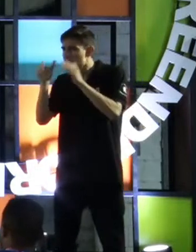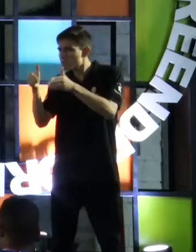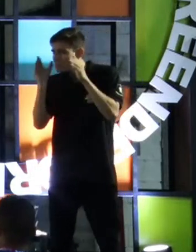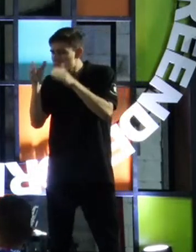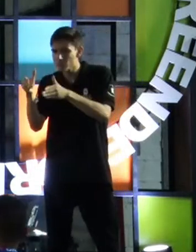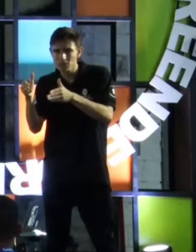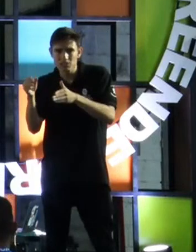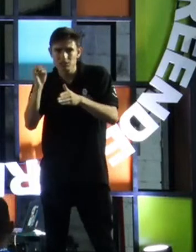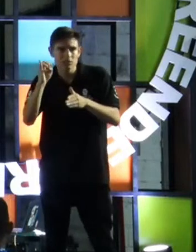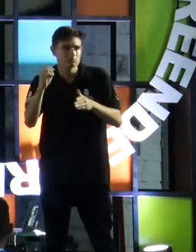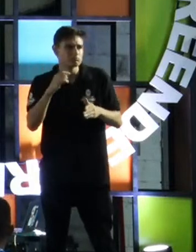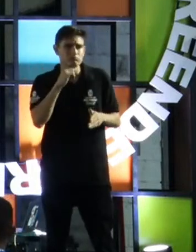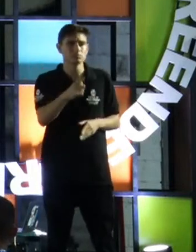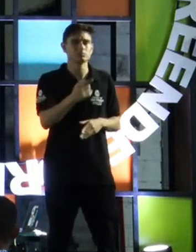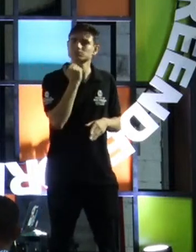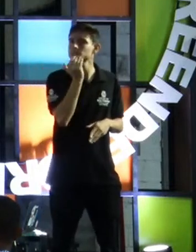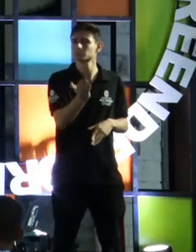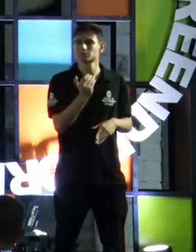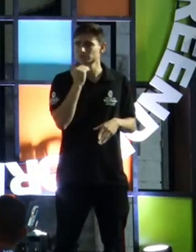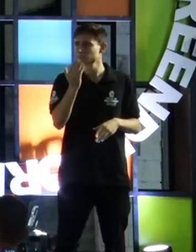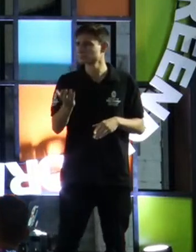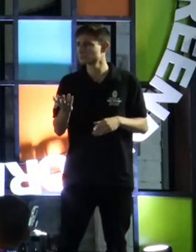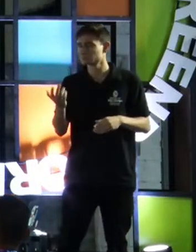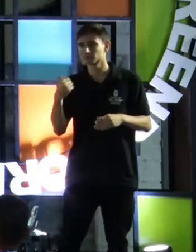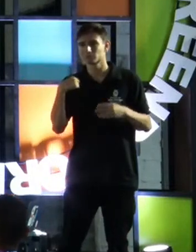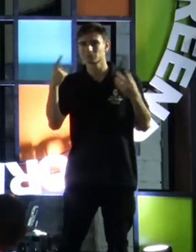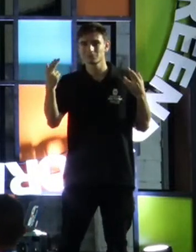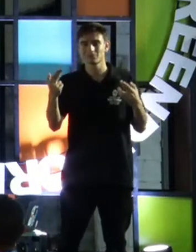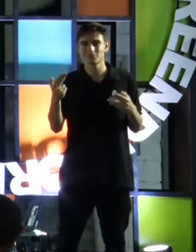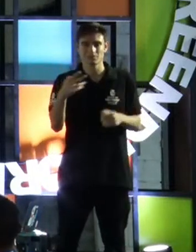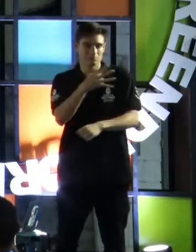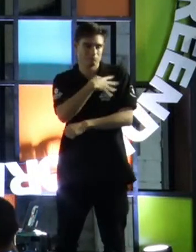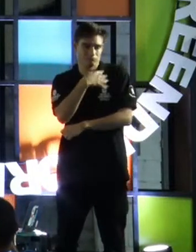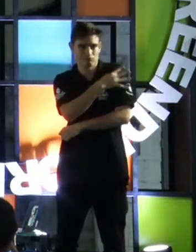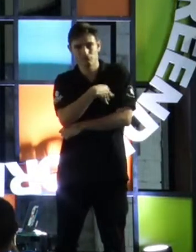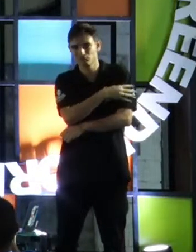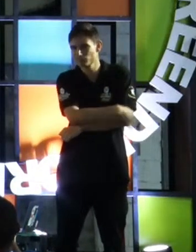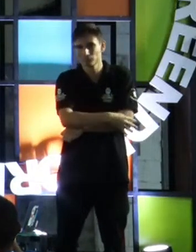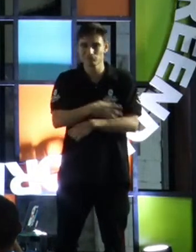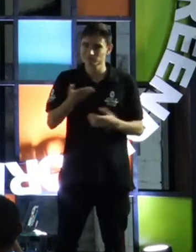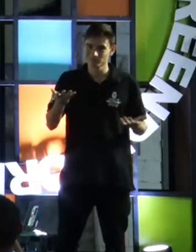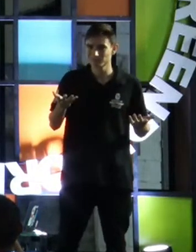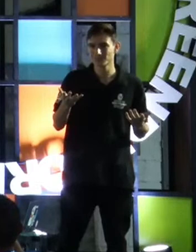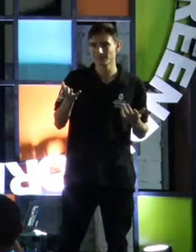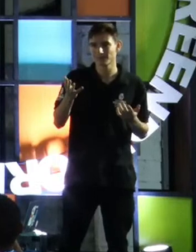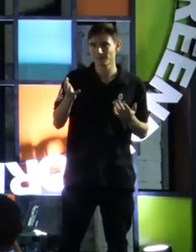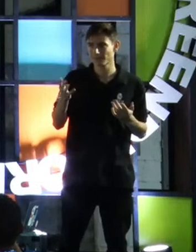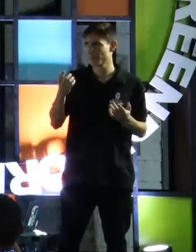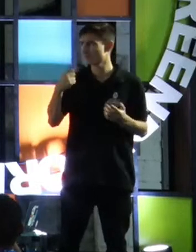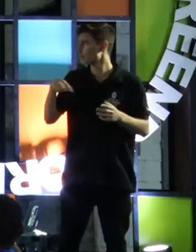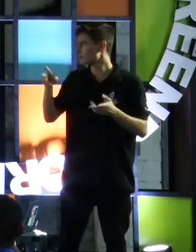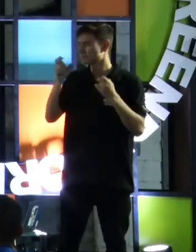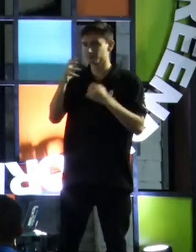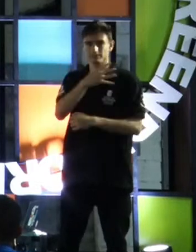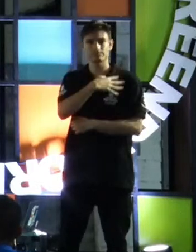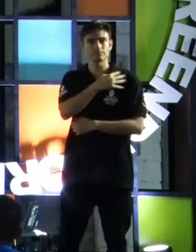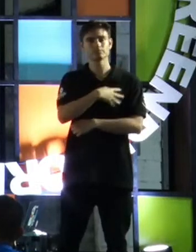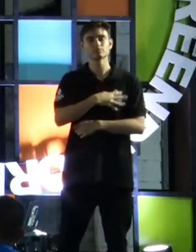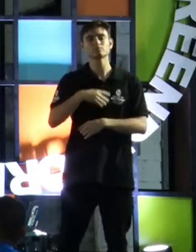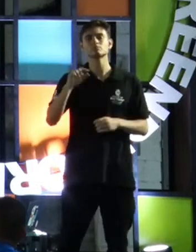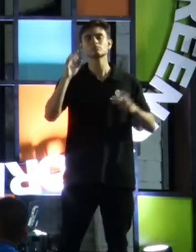praticamente inexistente? Eu sou mais das zebras. E a zebra é um bicho lindo. Quer saber o que eu acho das zebras? Assiste